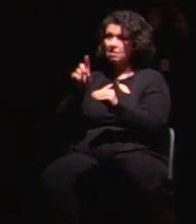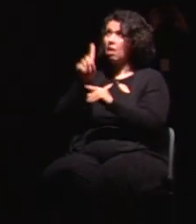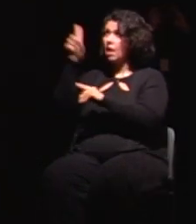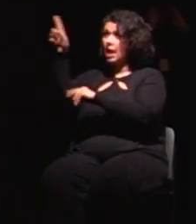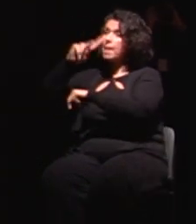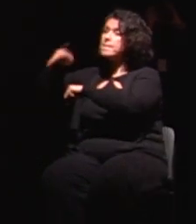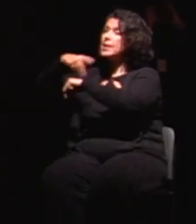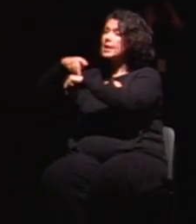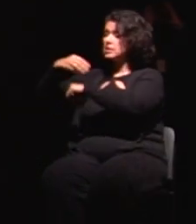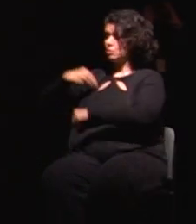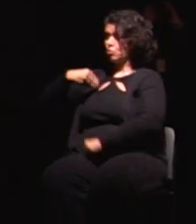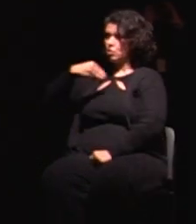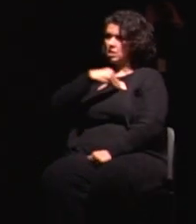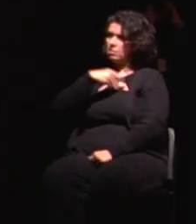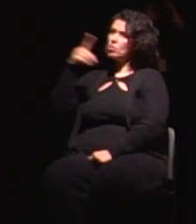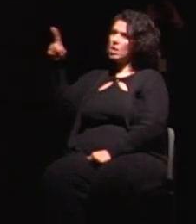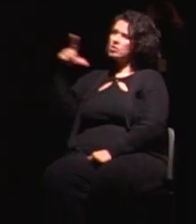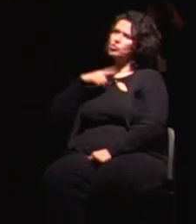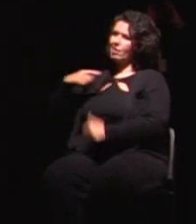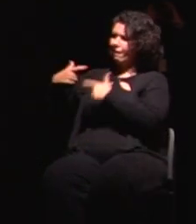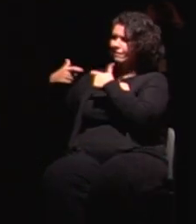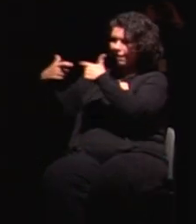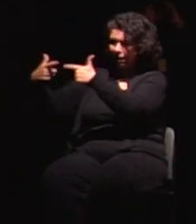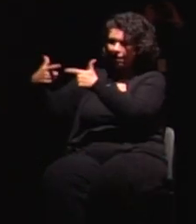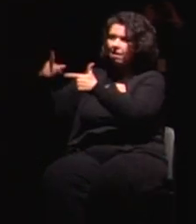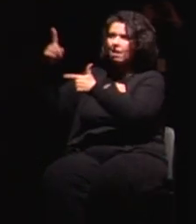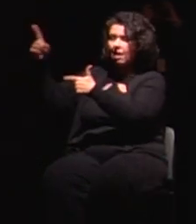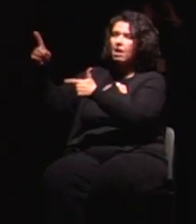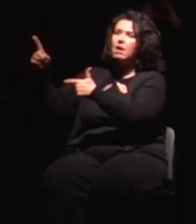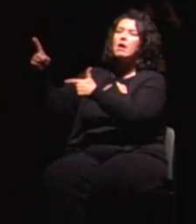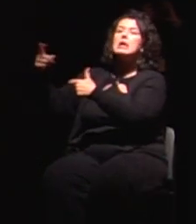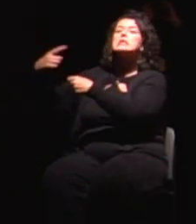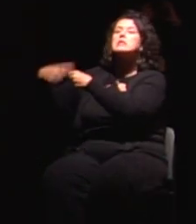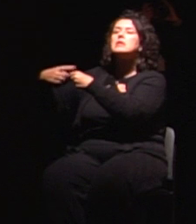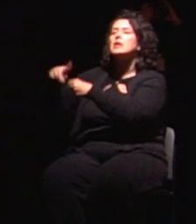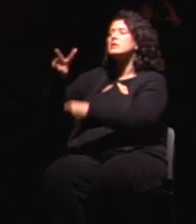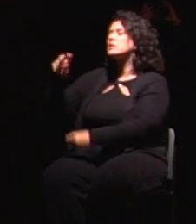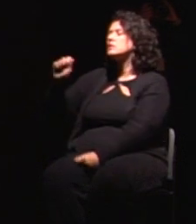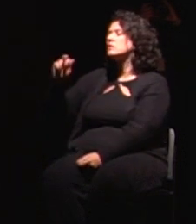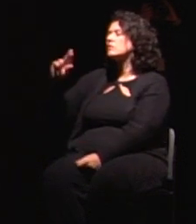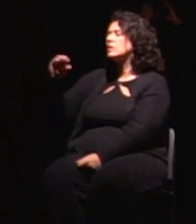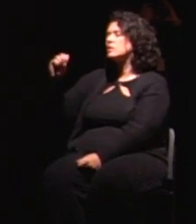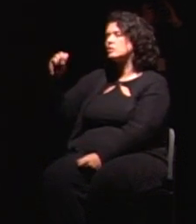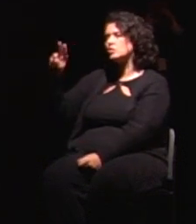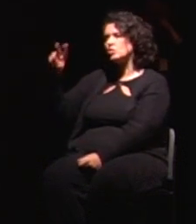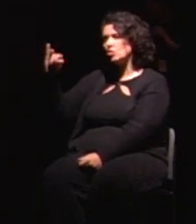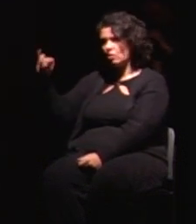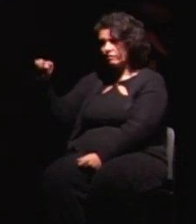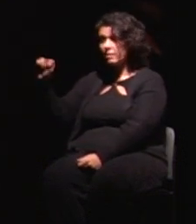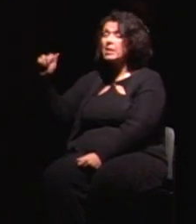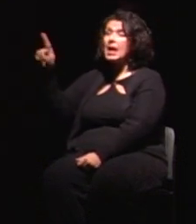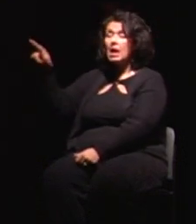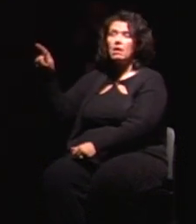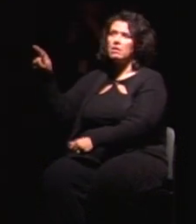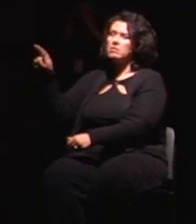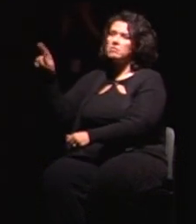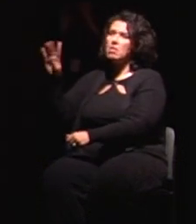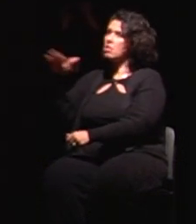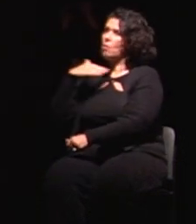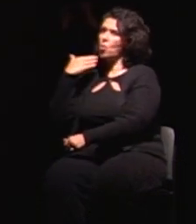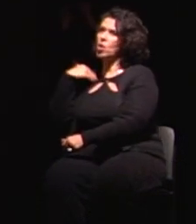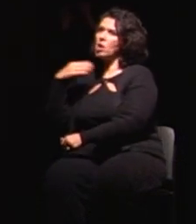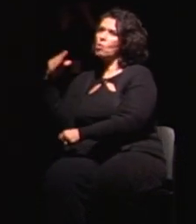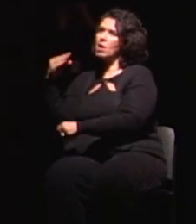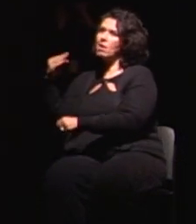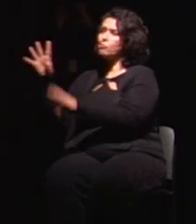lá em Varsóvia com uma identidade falsa, né, porque se ela fosse identificada como judia, ela seria morta, levada para um campo de concentração.